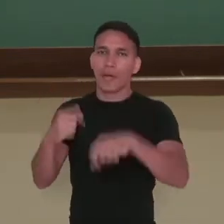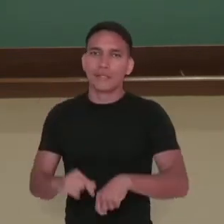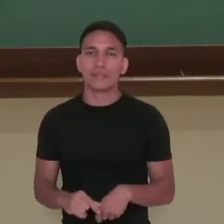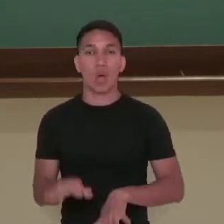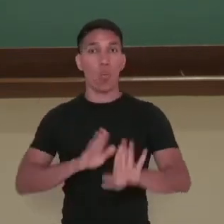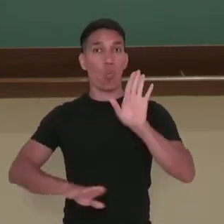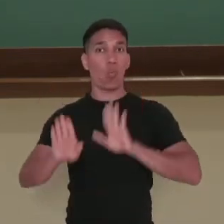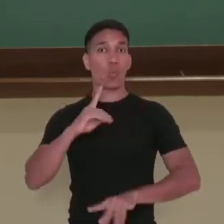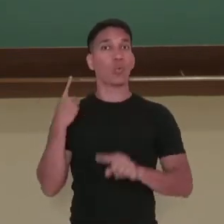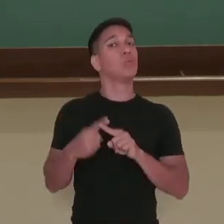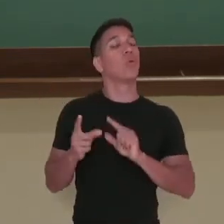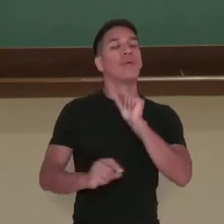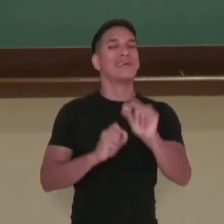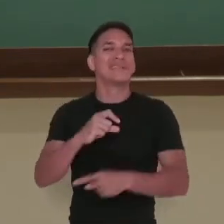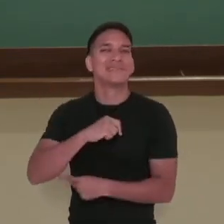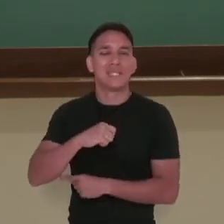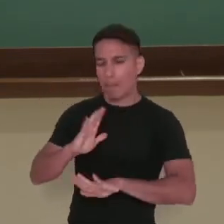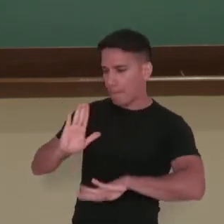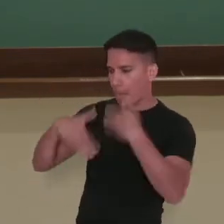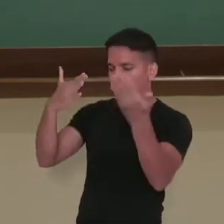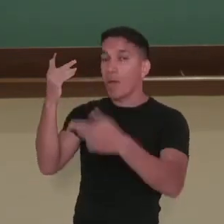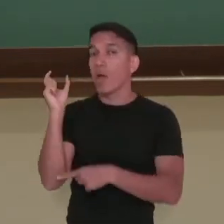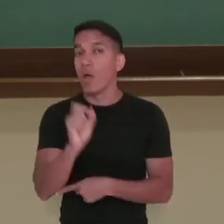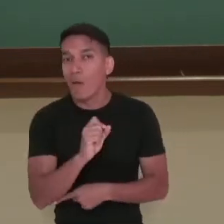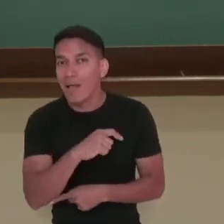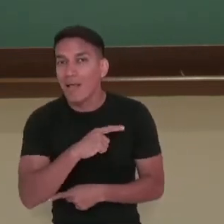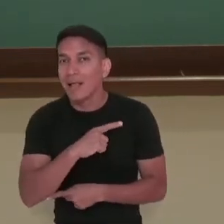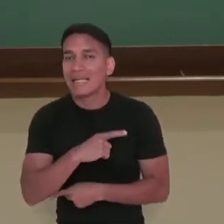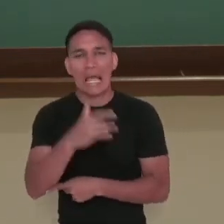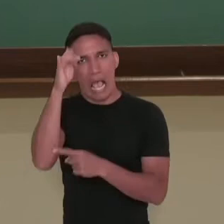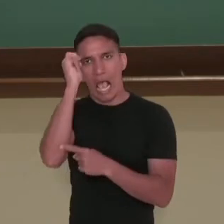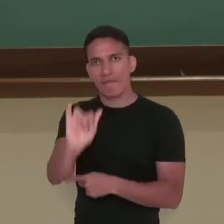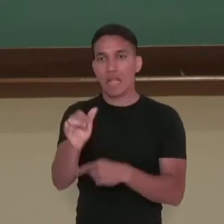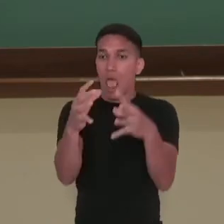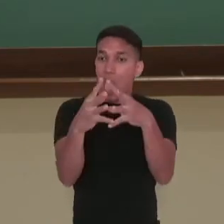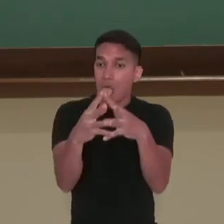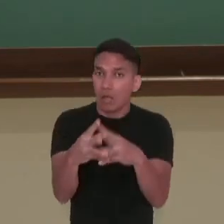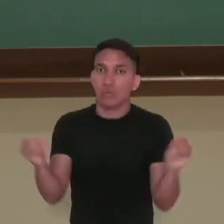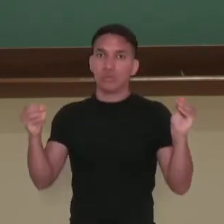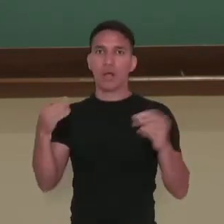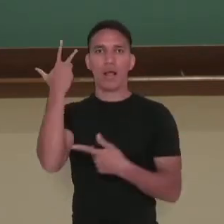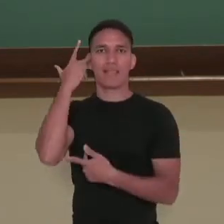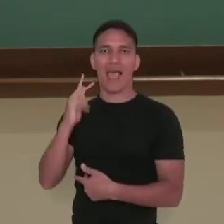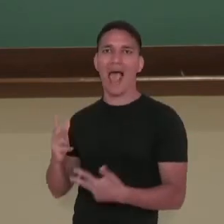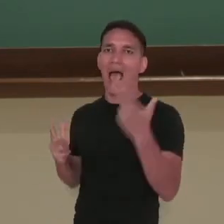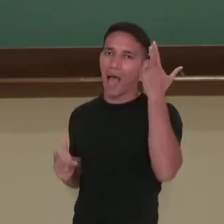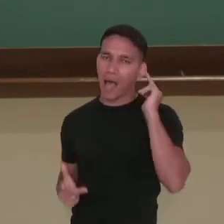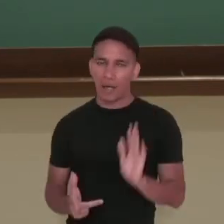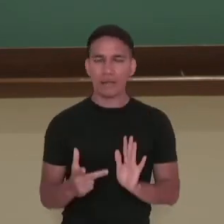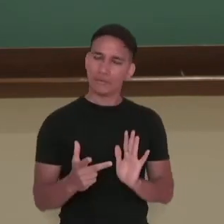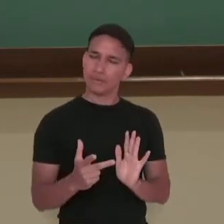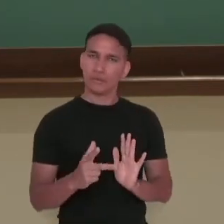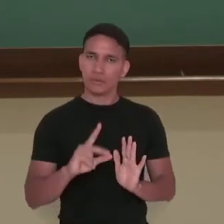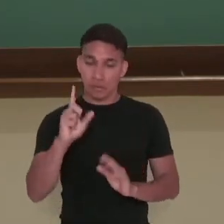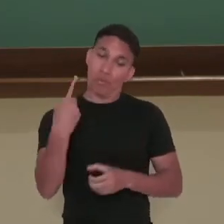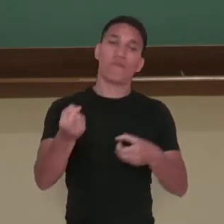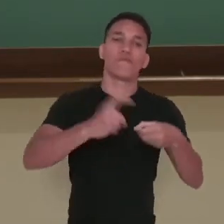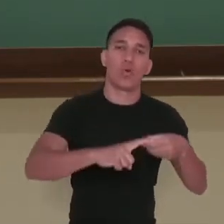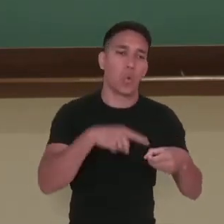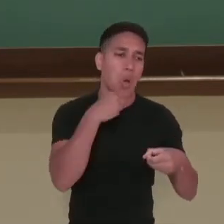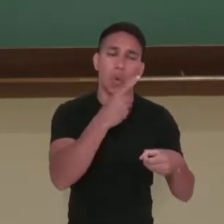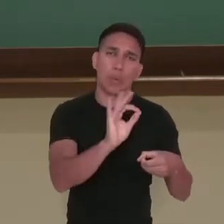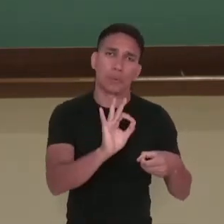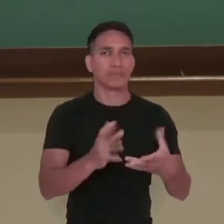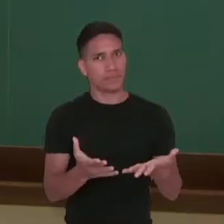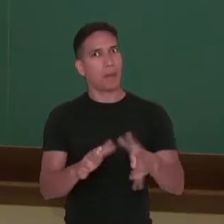para que esse desenvolvimento ele não consuma os recursos naturais de uma forma assim irreparável. Beleza? Então